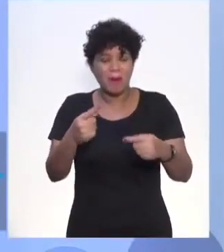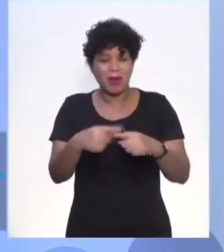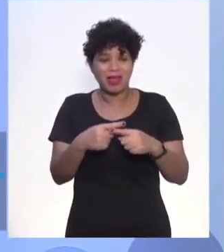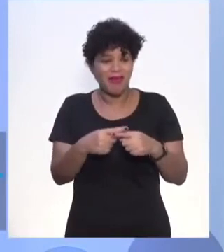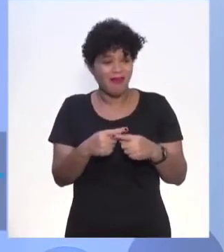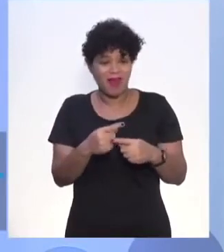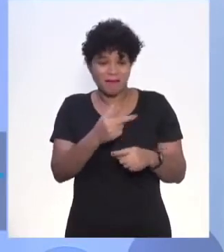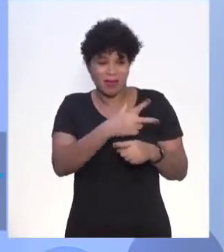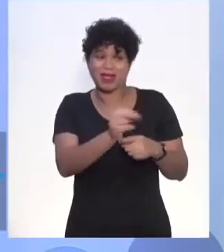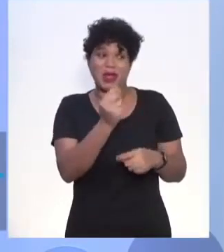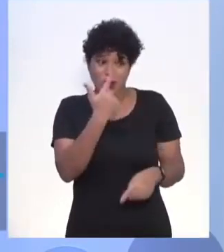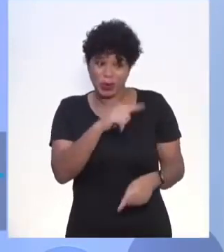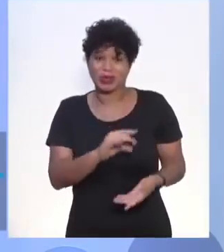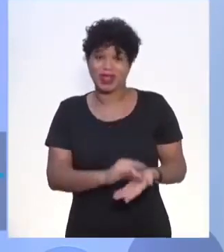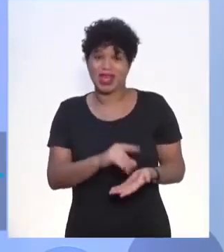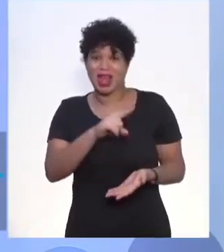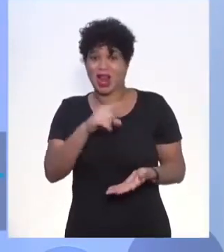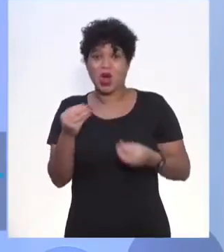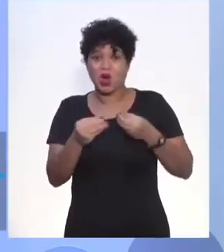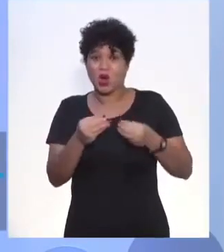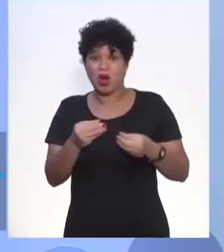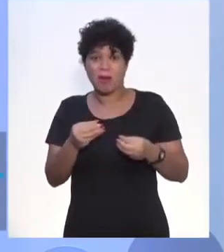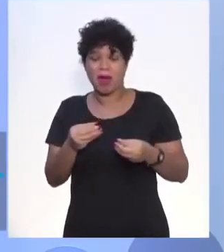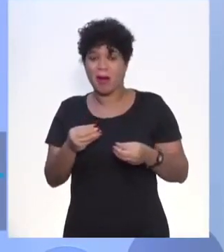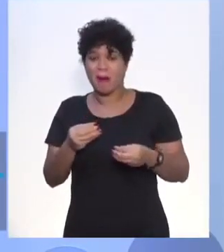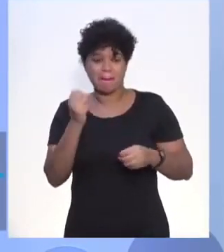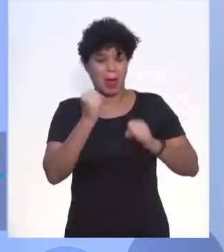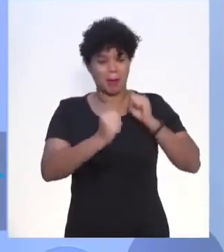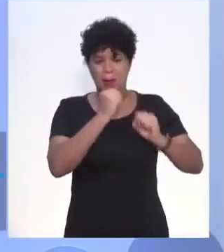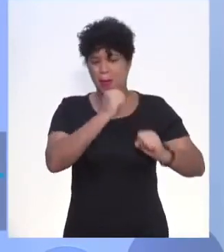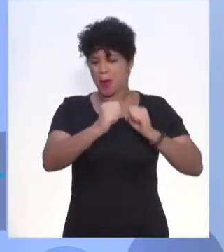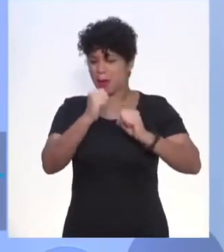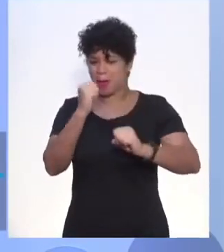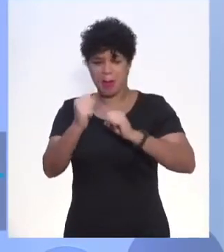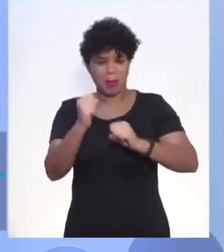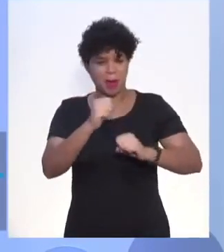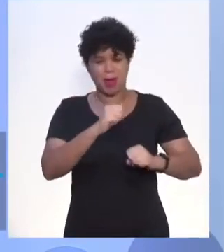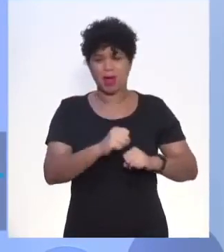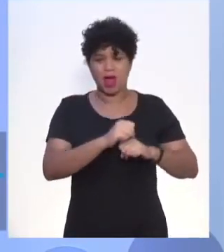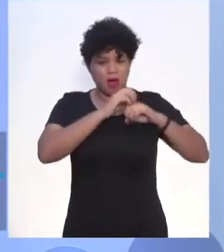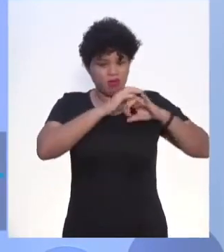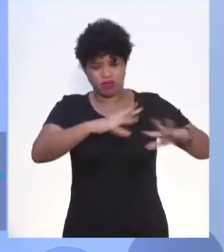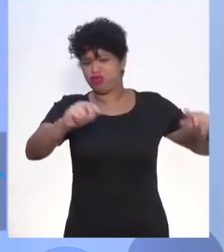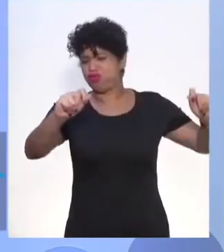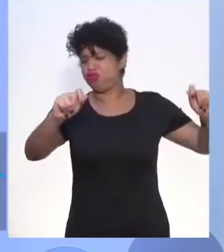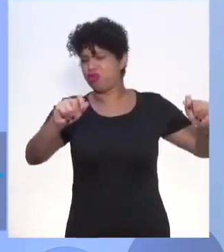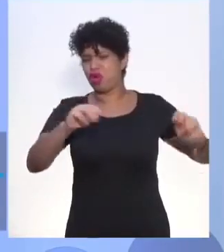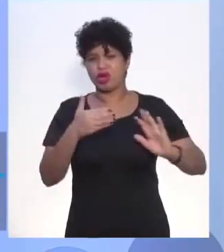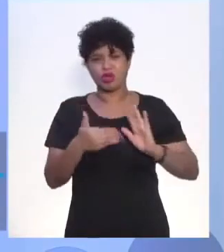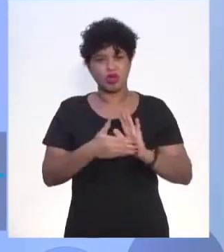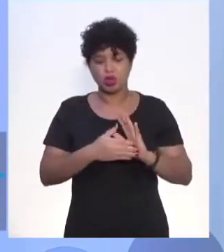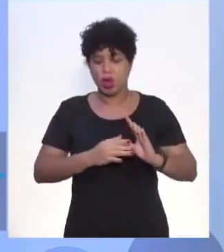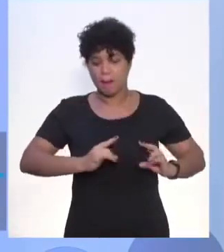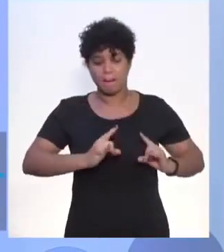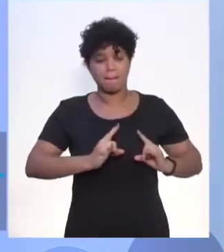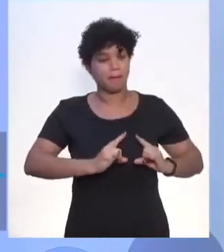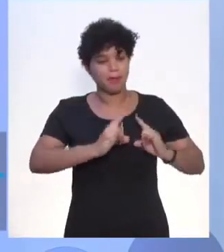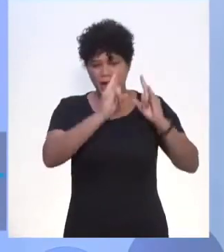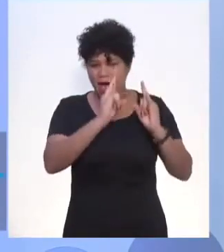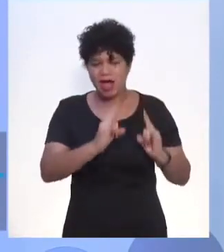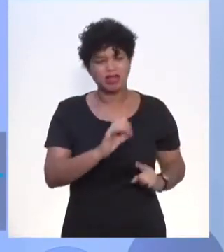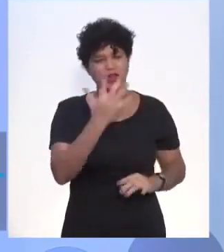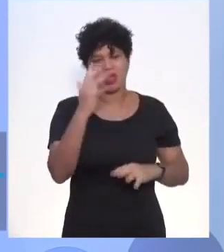ela consiste em sair devastando e destruindo tudo que tiver pela frente, natureza, prédios, cidade, para